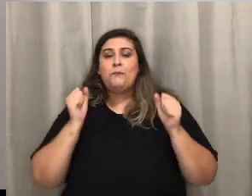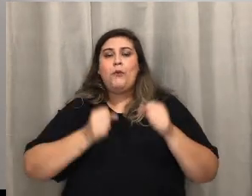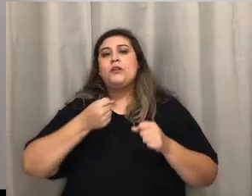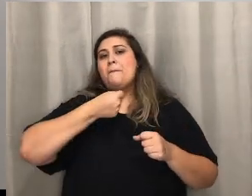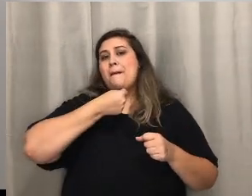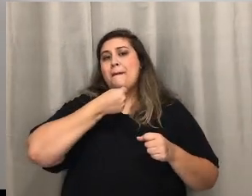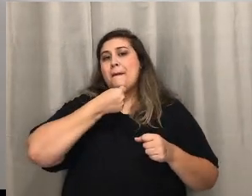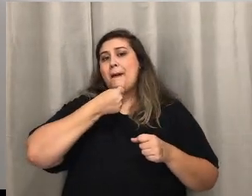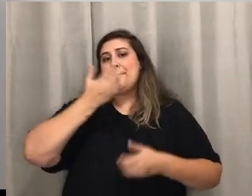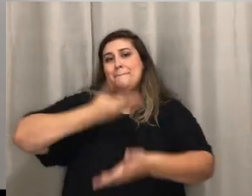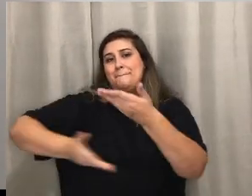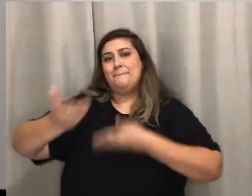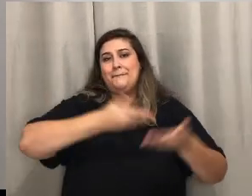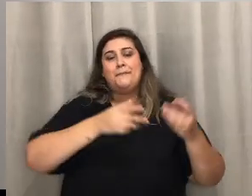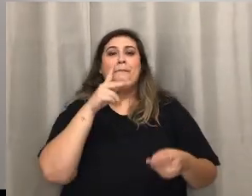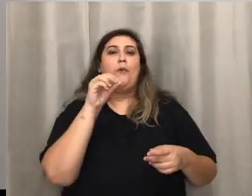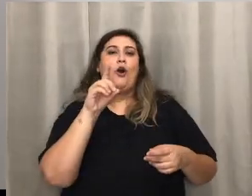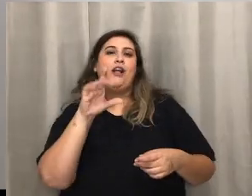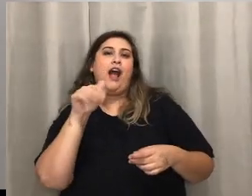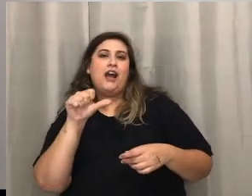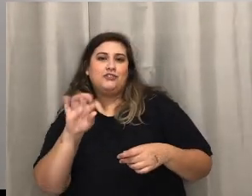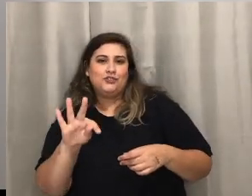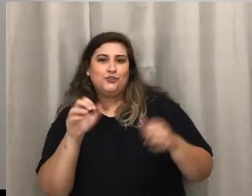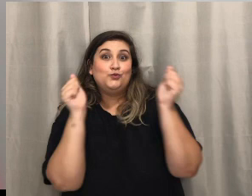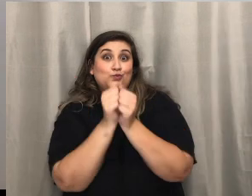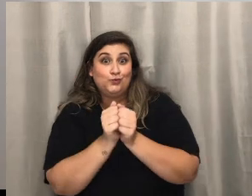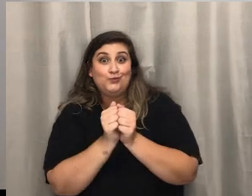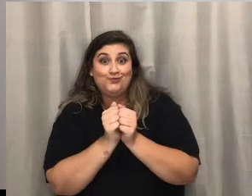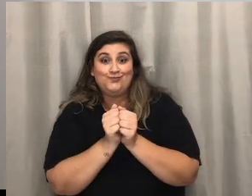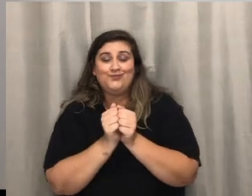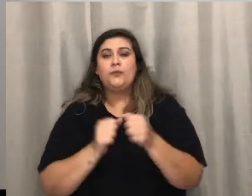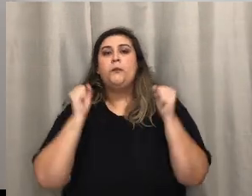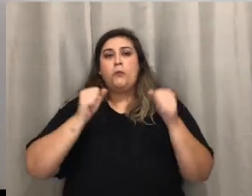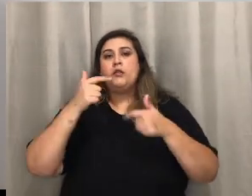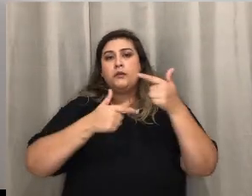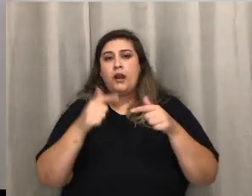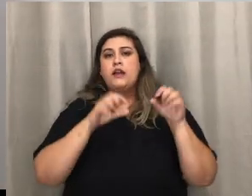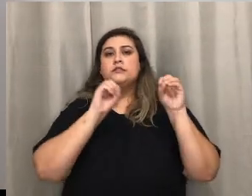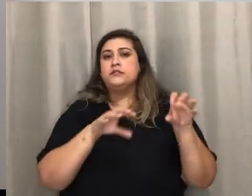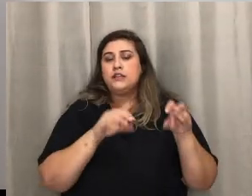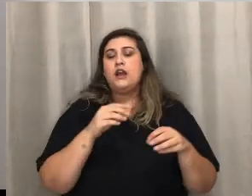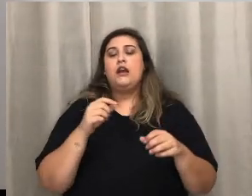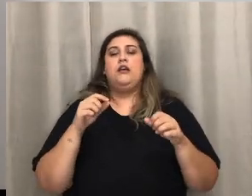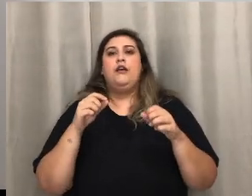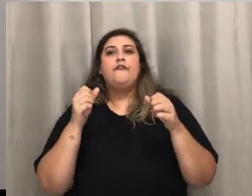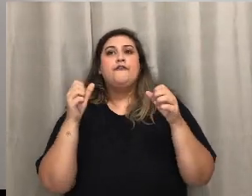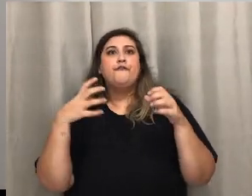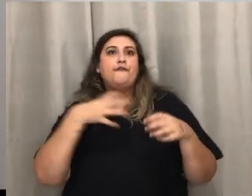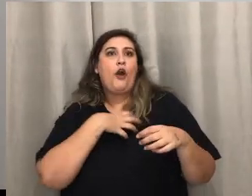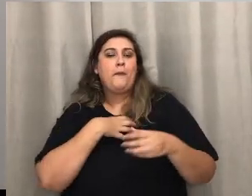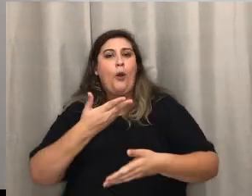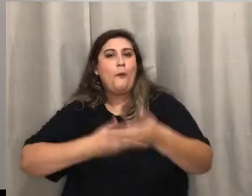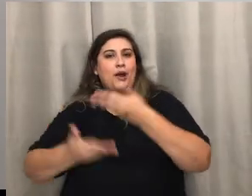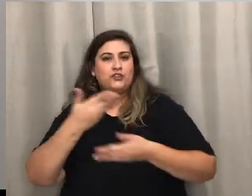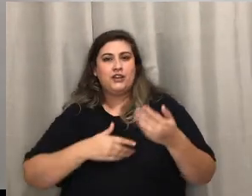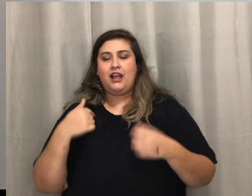gravar colaborativamente um podcast. Então, trabalhar ensinar de forma compartilhada. Tenho